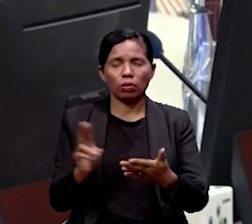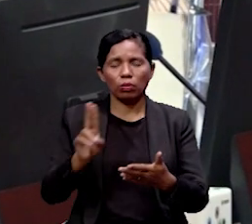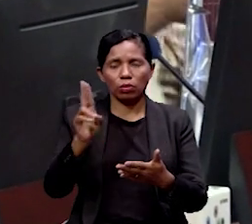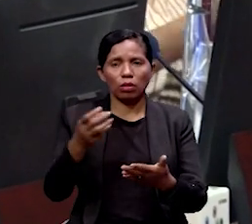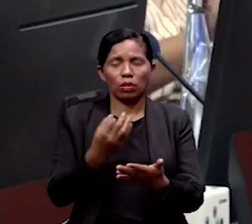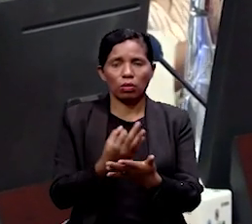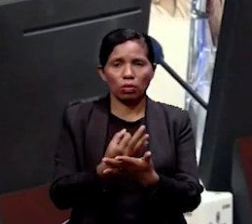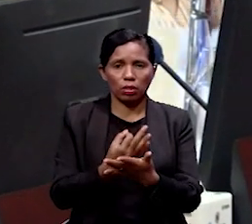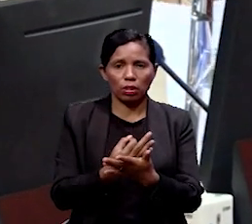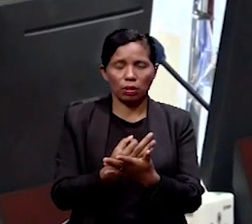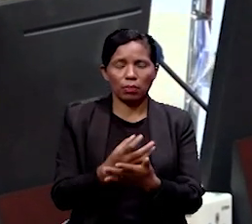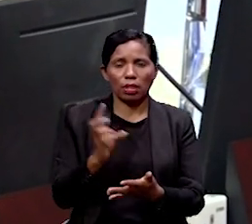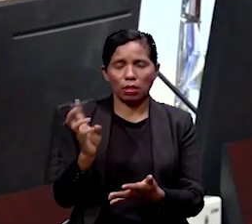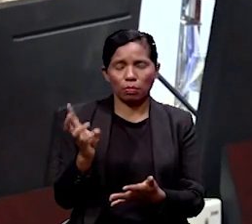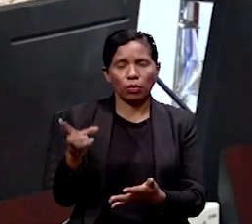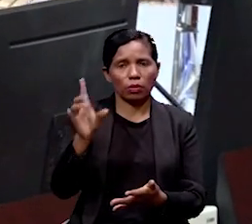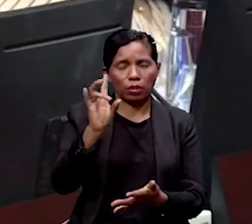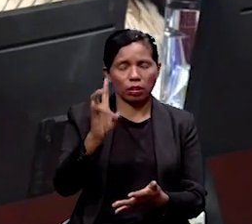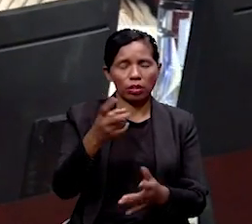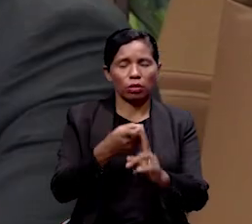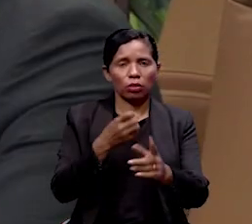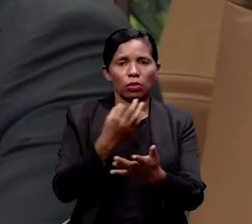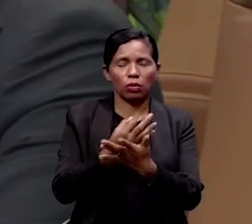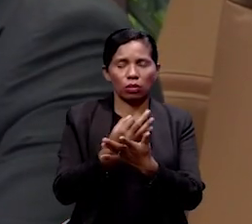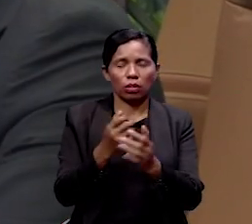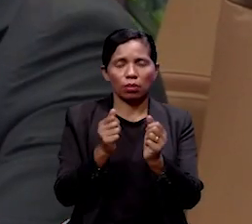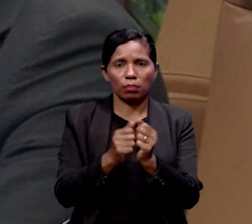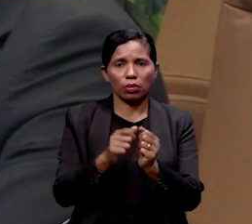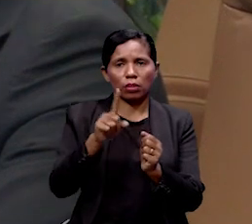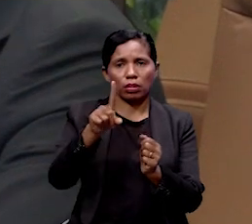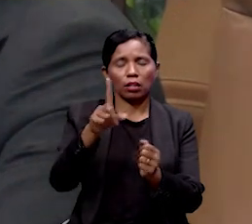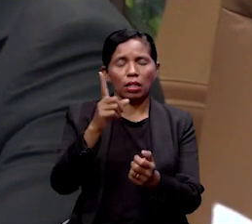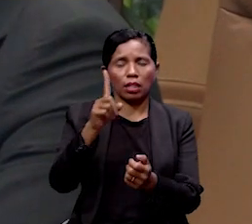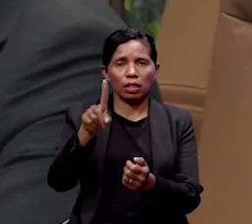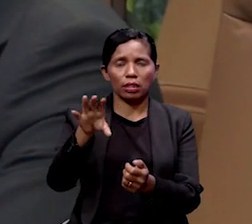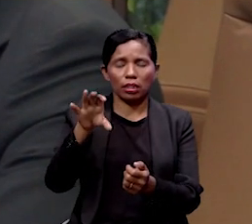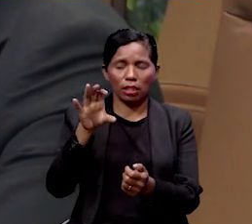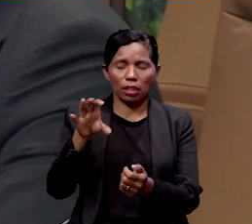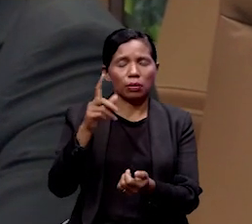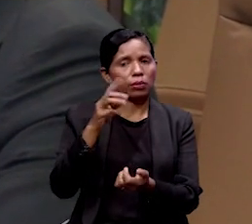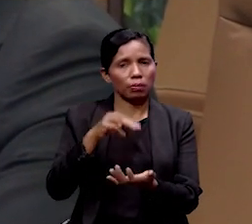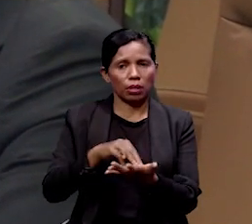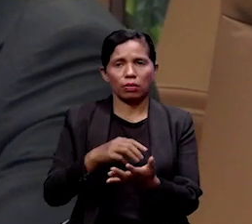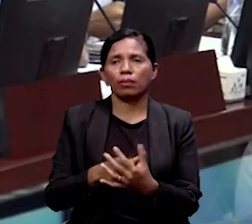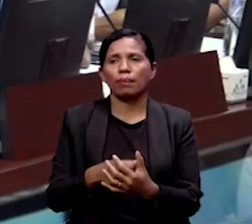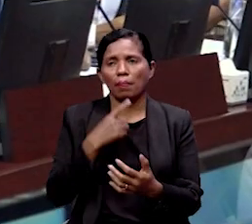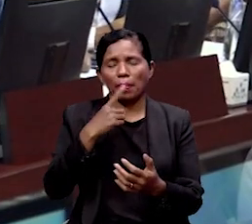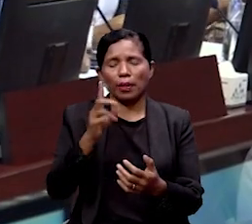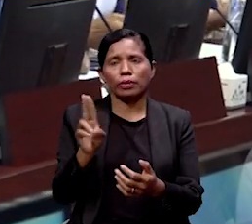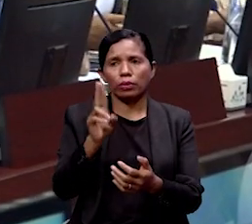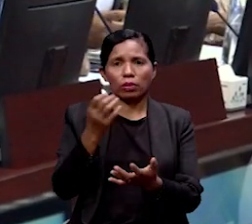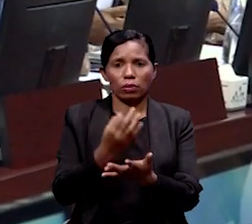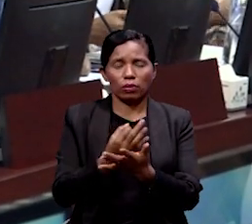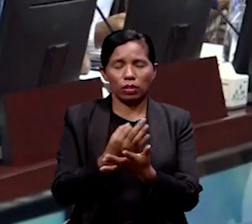resimido, o seu orçamento alocado, toque nulo resimida. Enquanto capital menor, executa uma rihun atos nulo